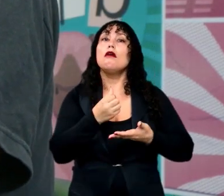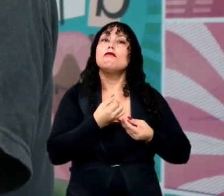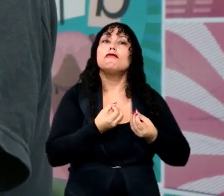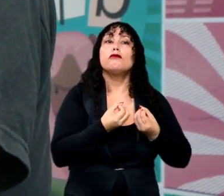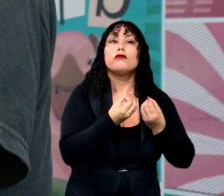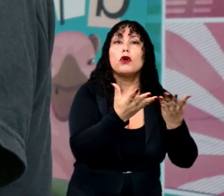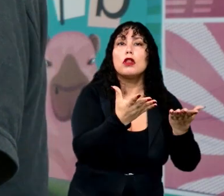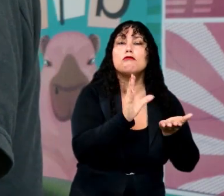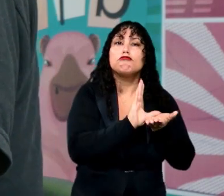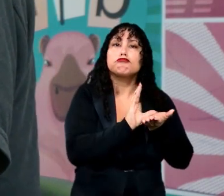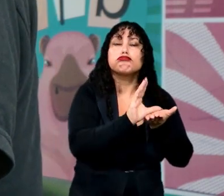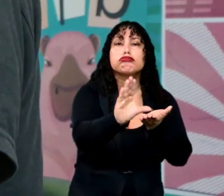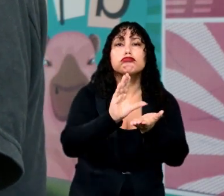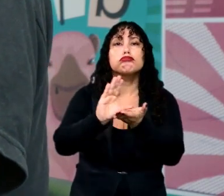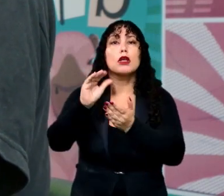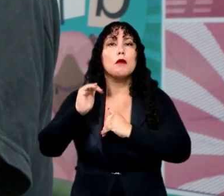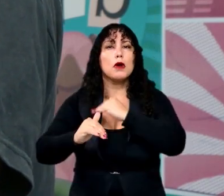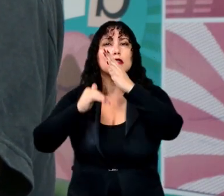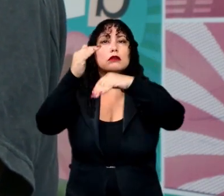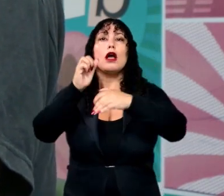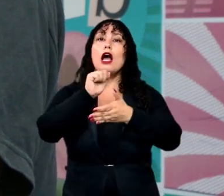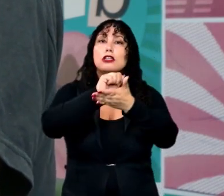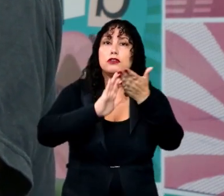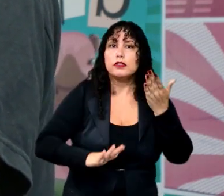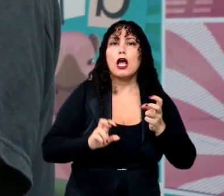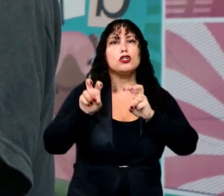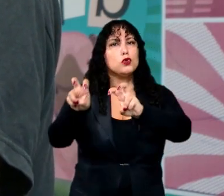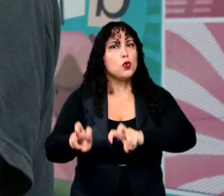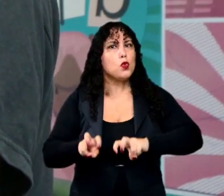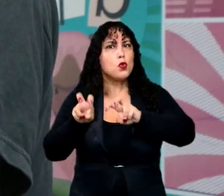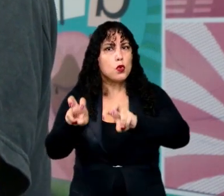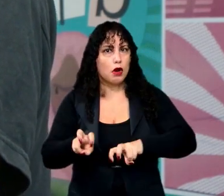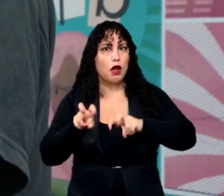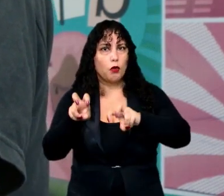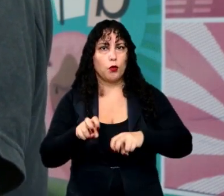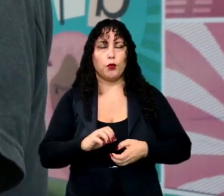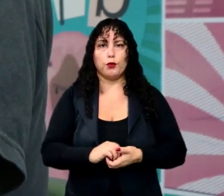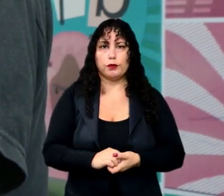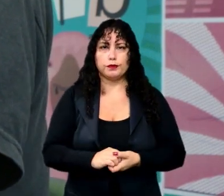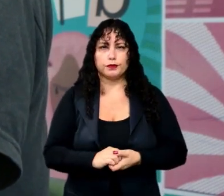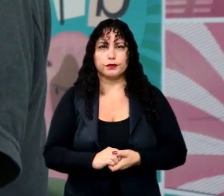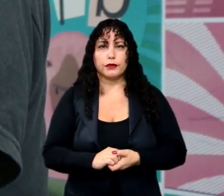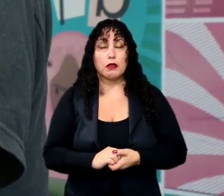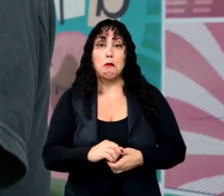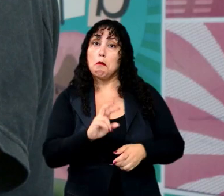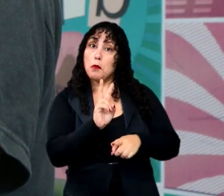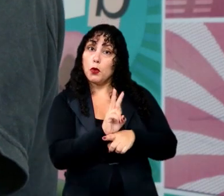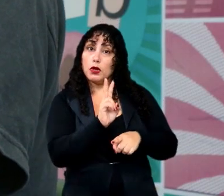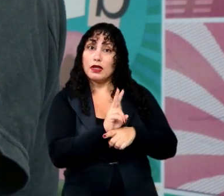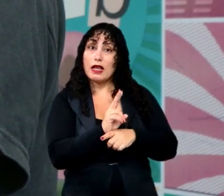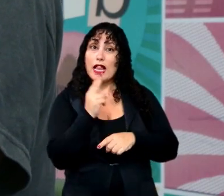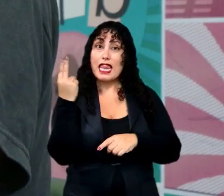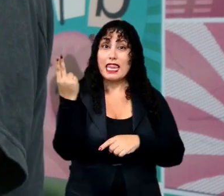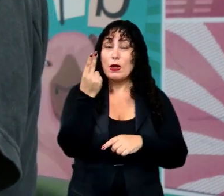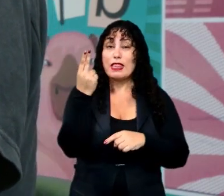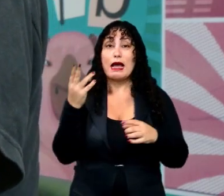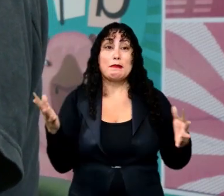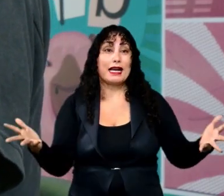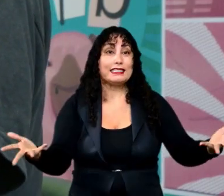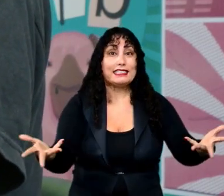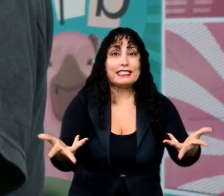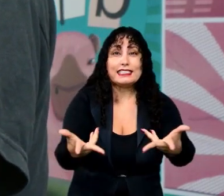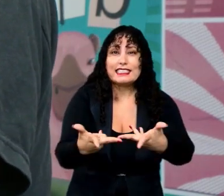também recursos para desenvolver atividade Rural tá então é por enquanto não dá pra gente